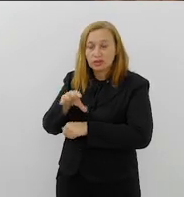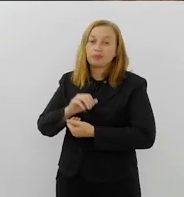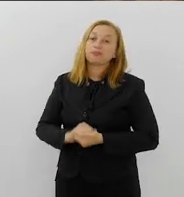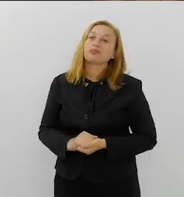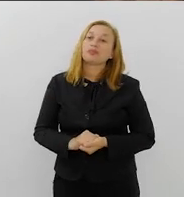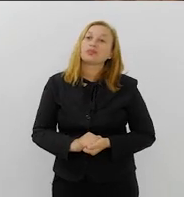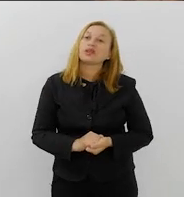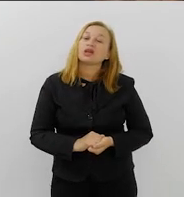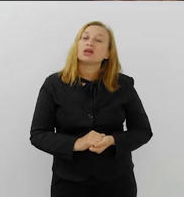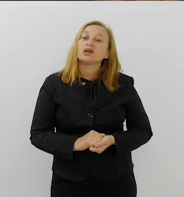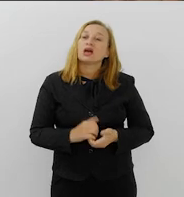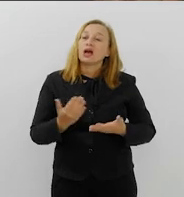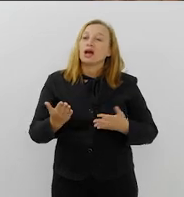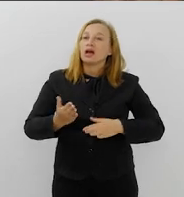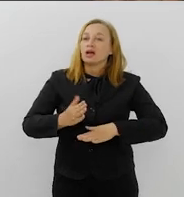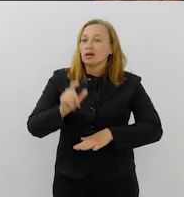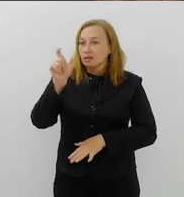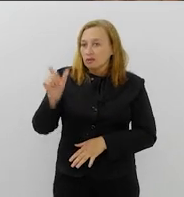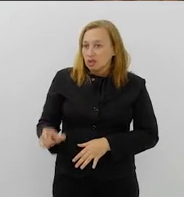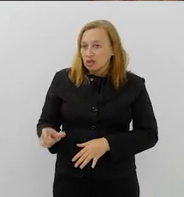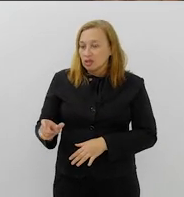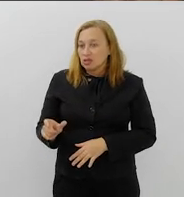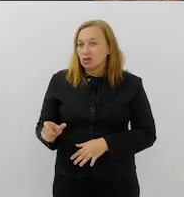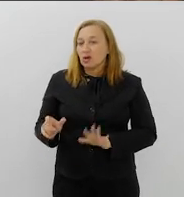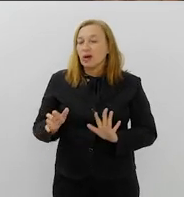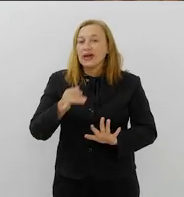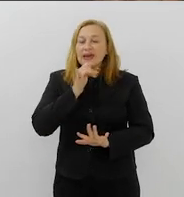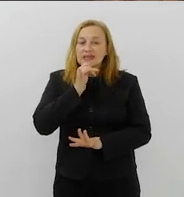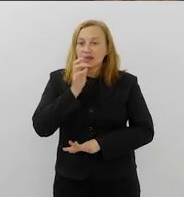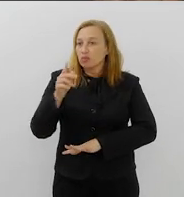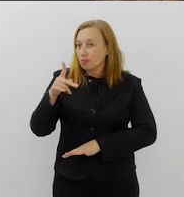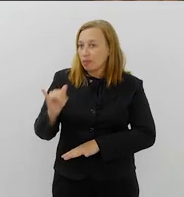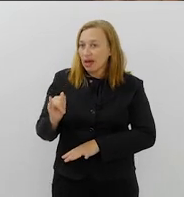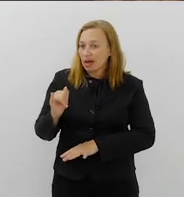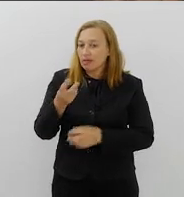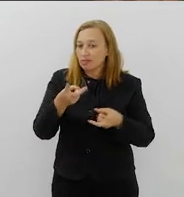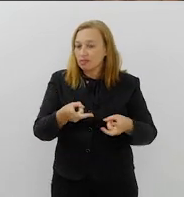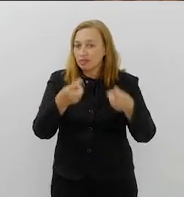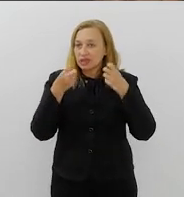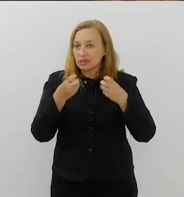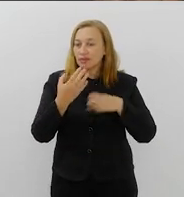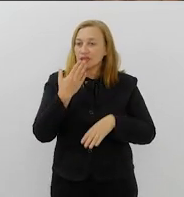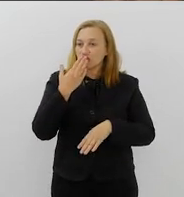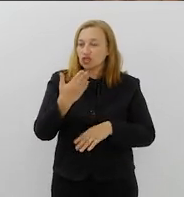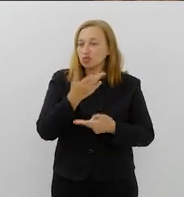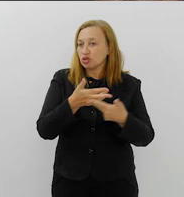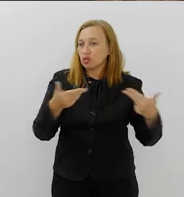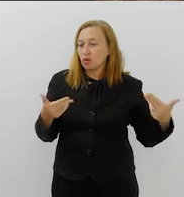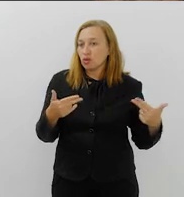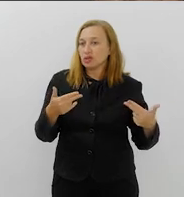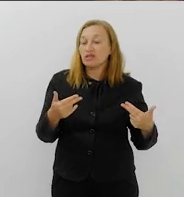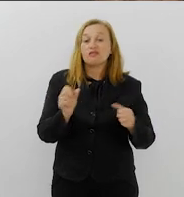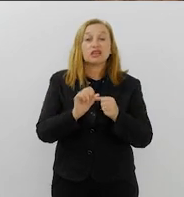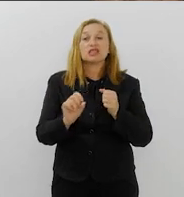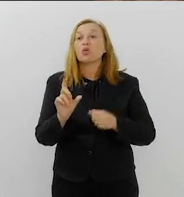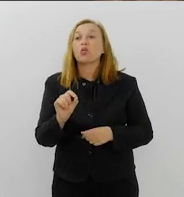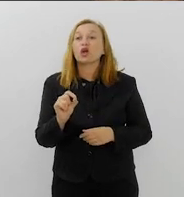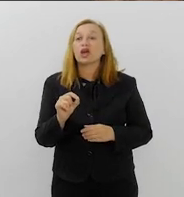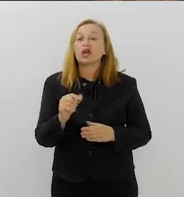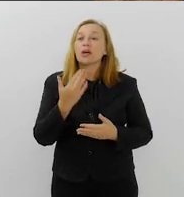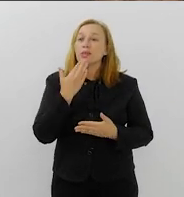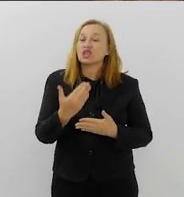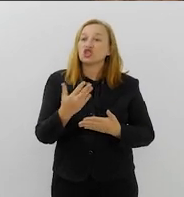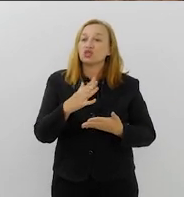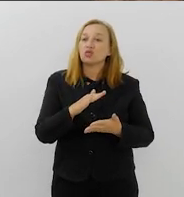por exemplo, quando a pessoa chega a esse ponto, os pais, por exemplo, se perceberem esse tipo de coisa, o que que eles